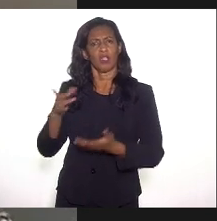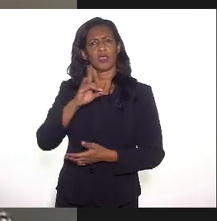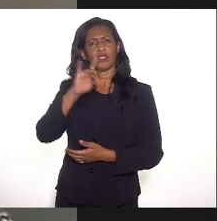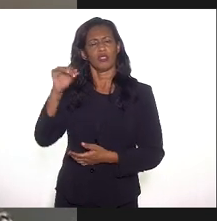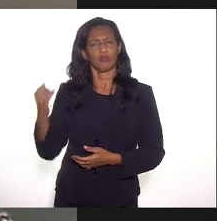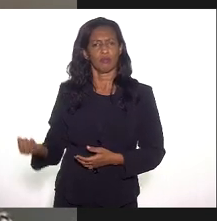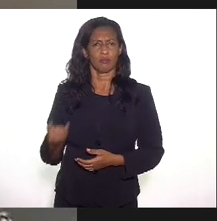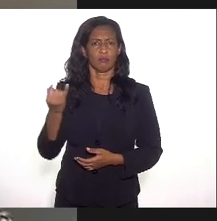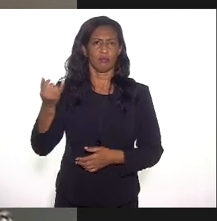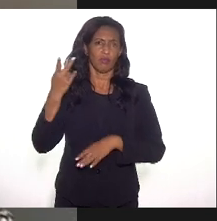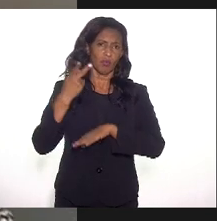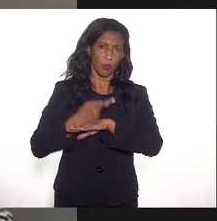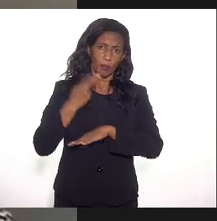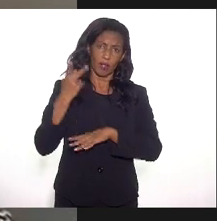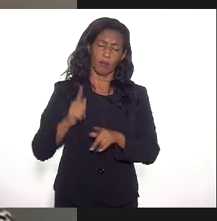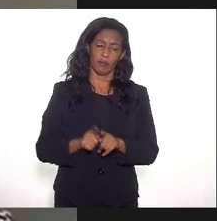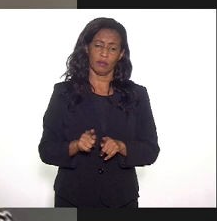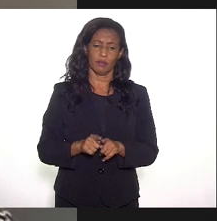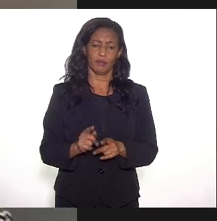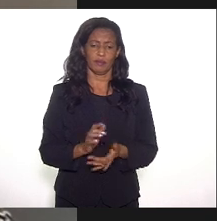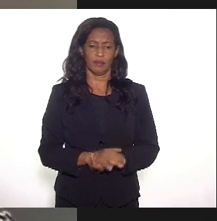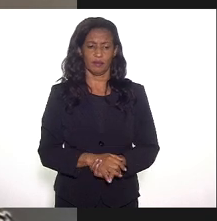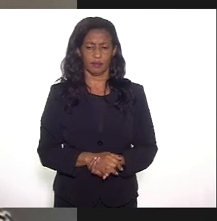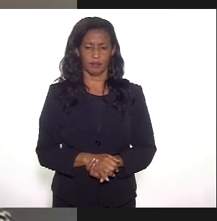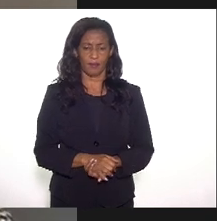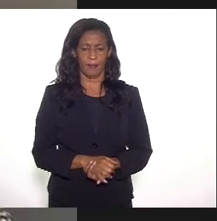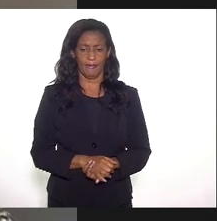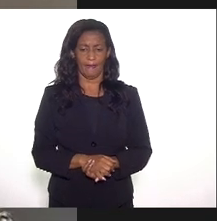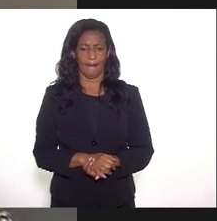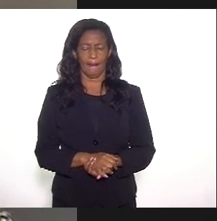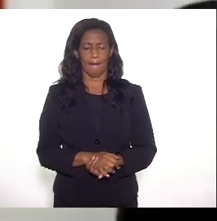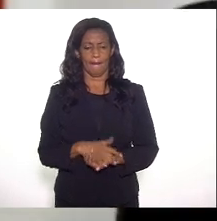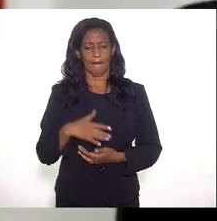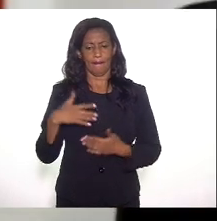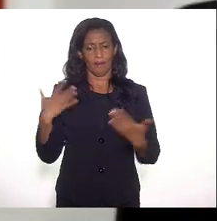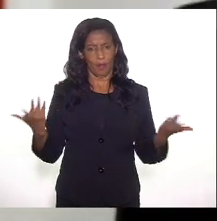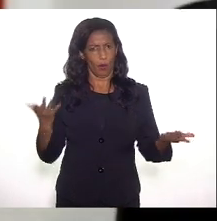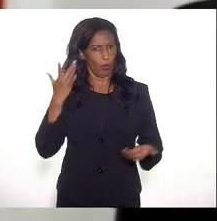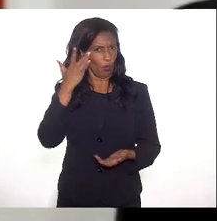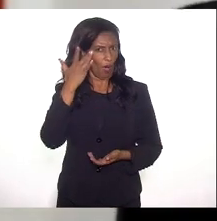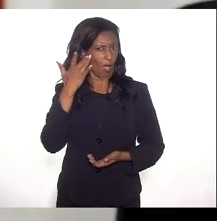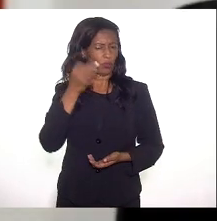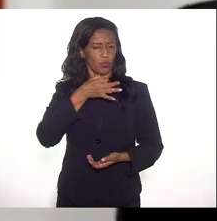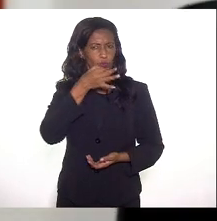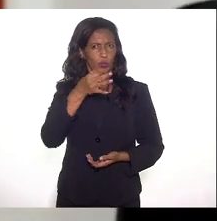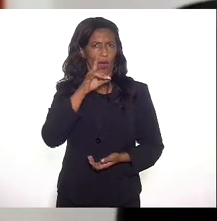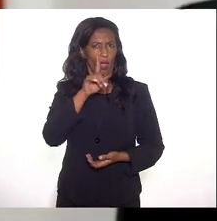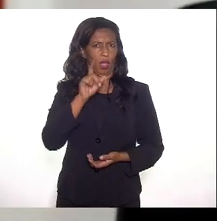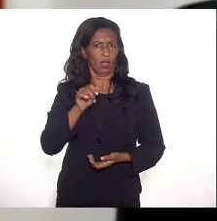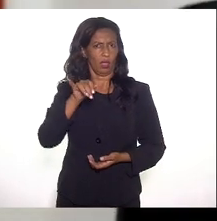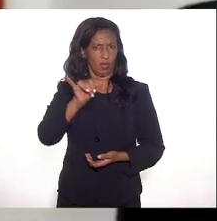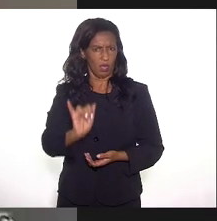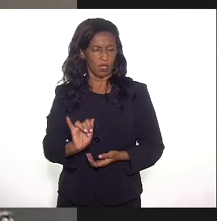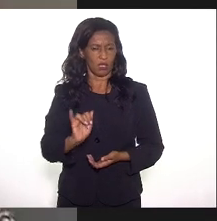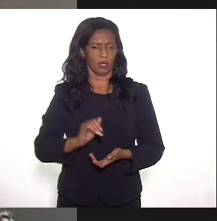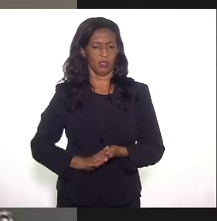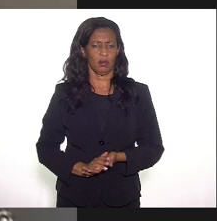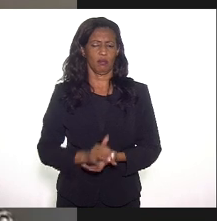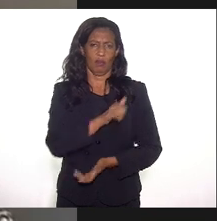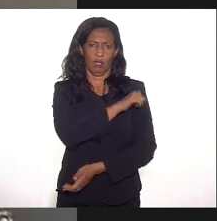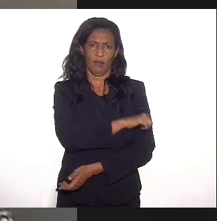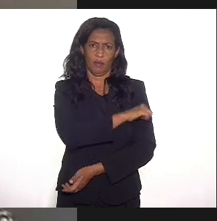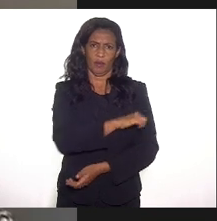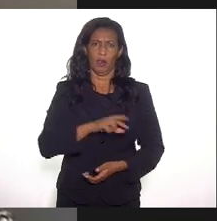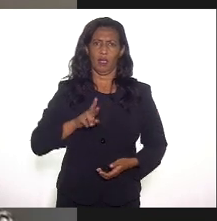importante e do prêmio, né? Então, eu acho que a sugestão da deputada Dani também vale a sugestão da deputada